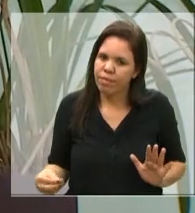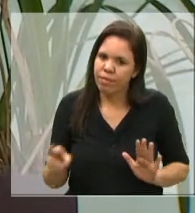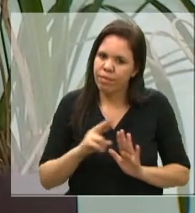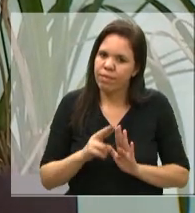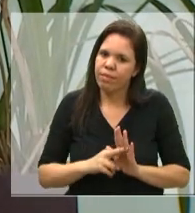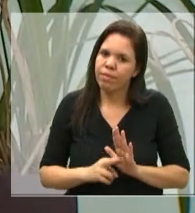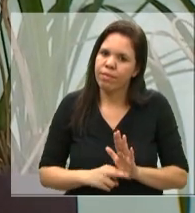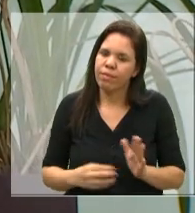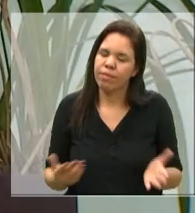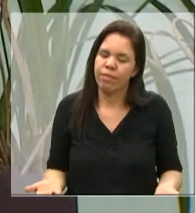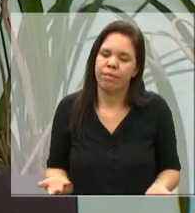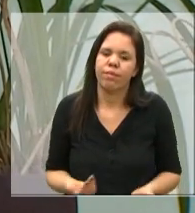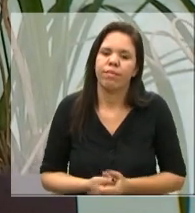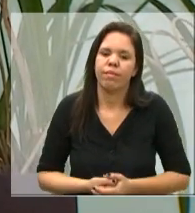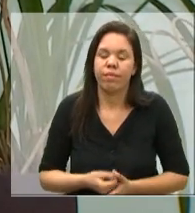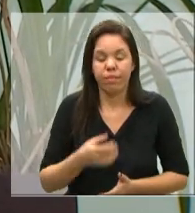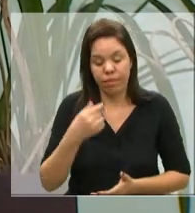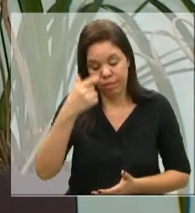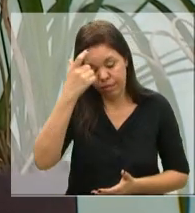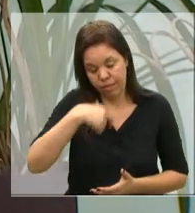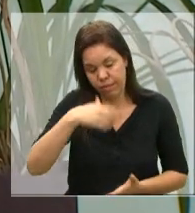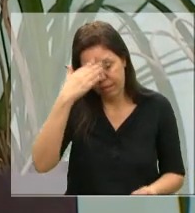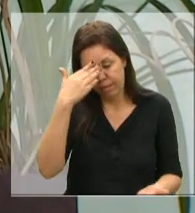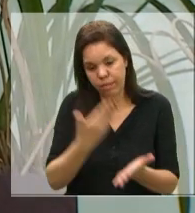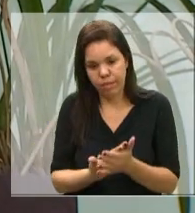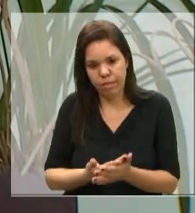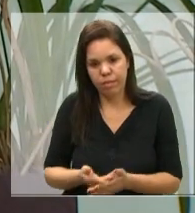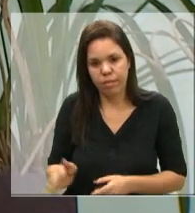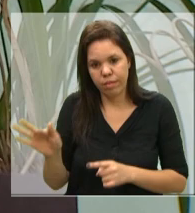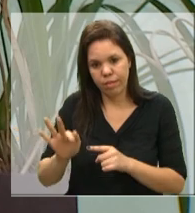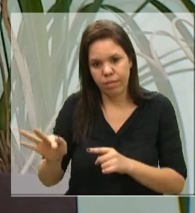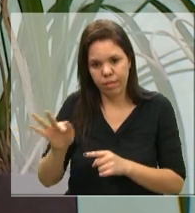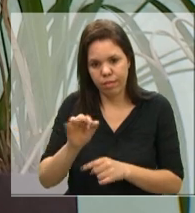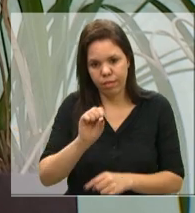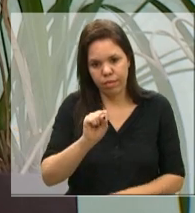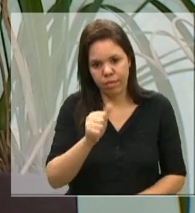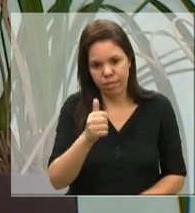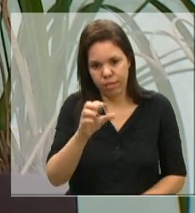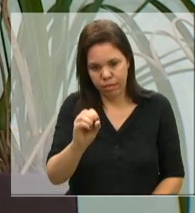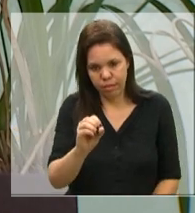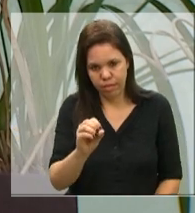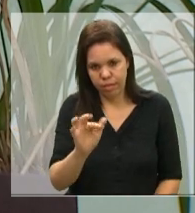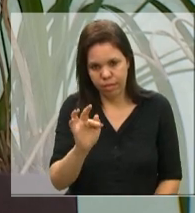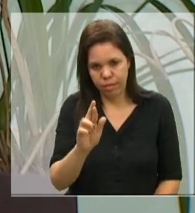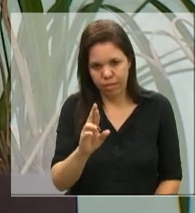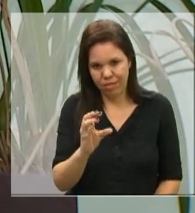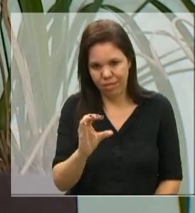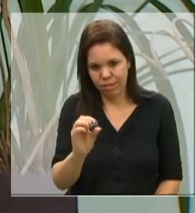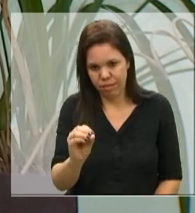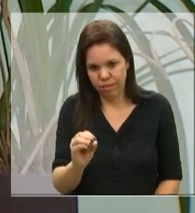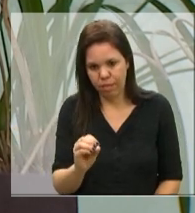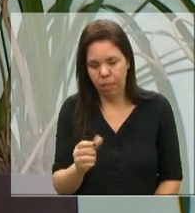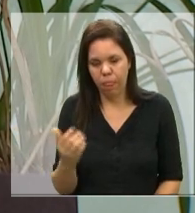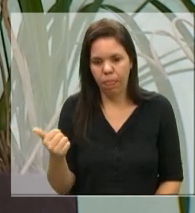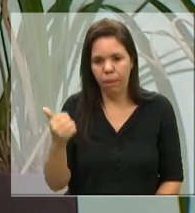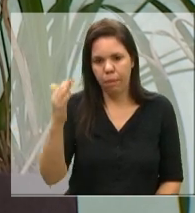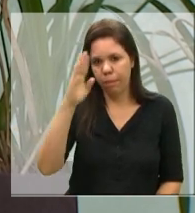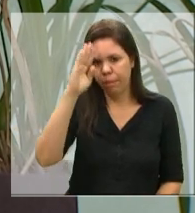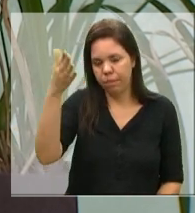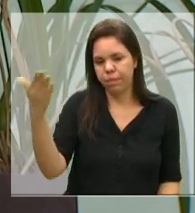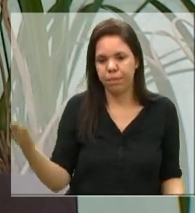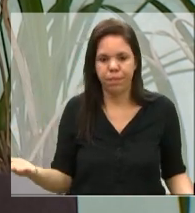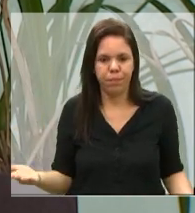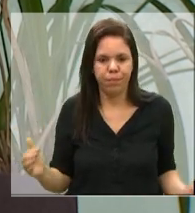regra, e aí, pessoalmente, eu acredito muito na Universidade de São Francisco, nós temos insistido nisso como primeira